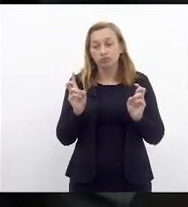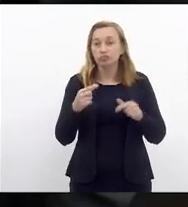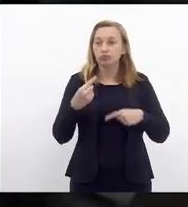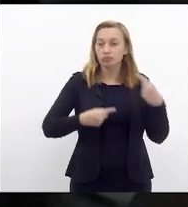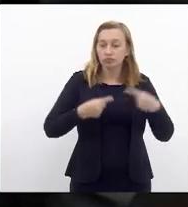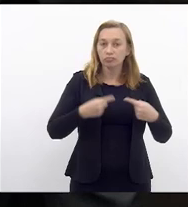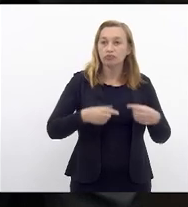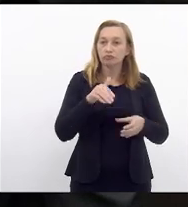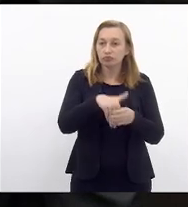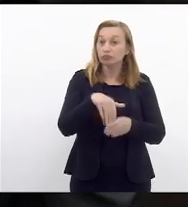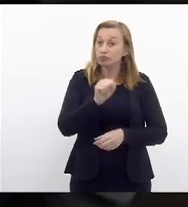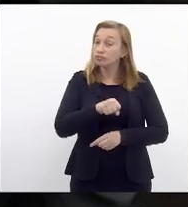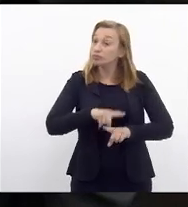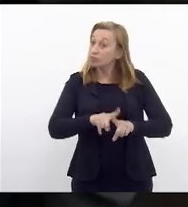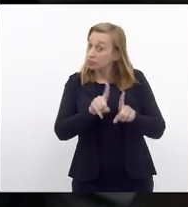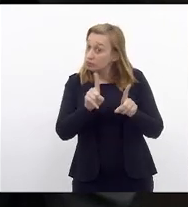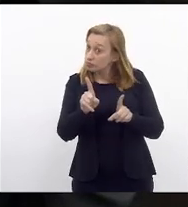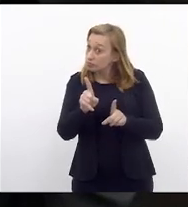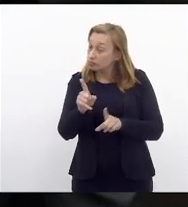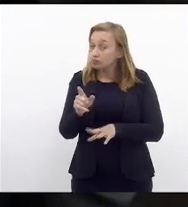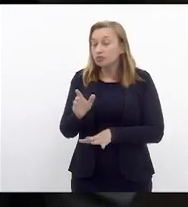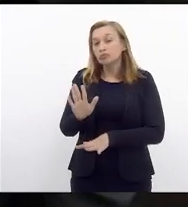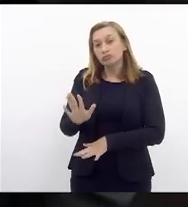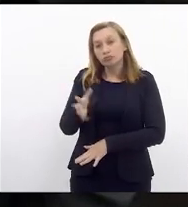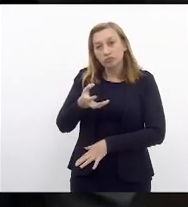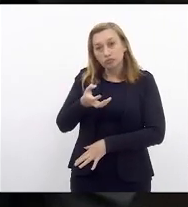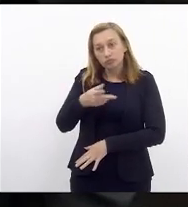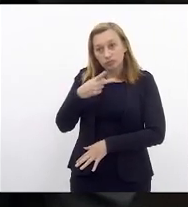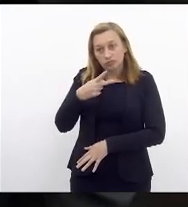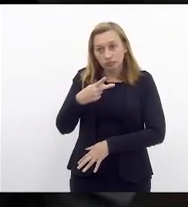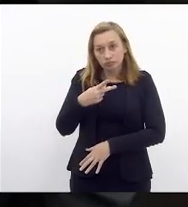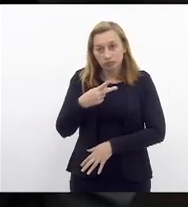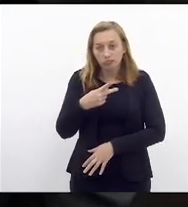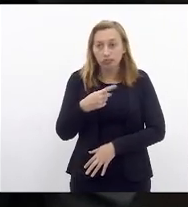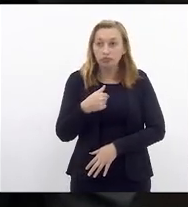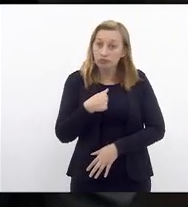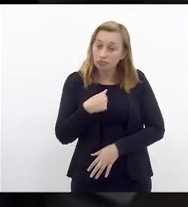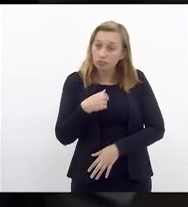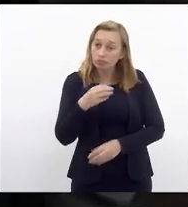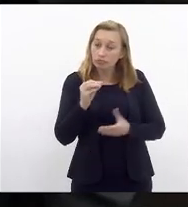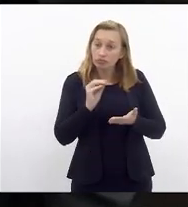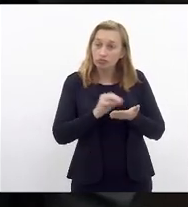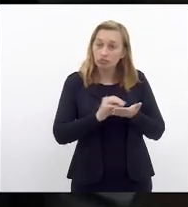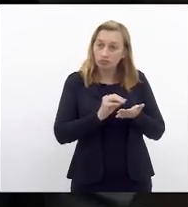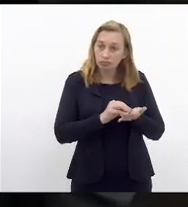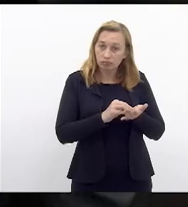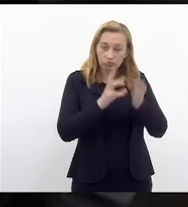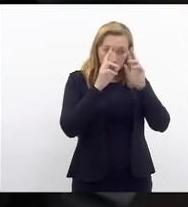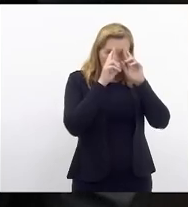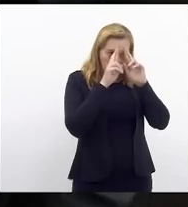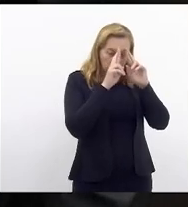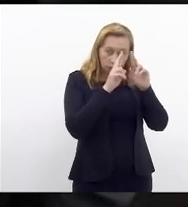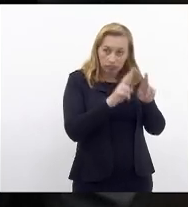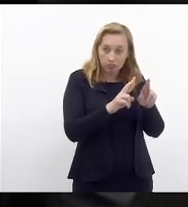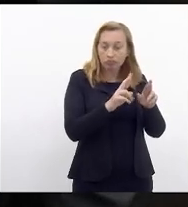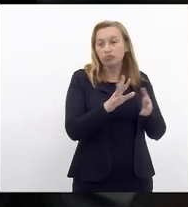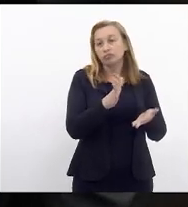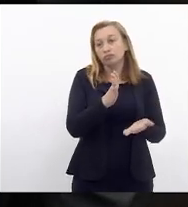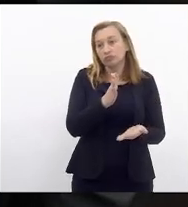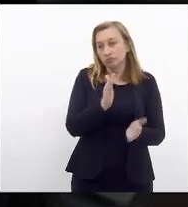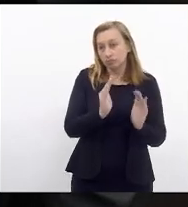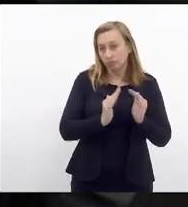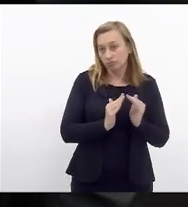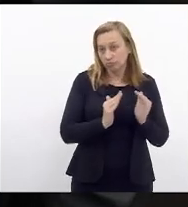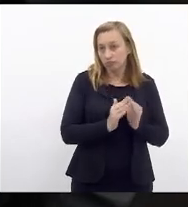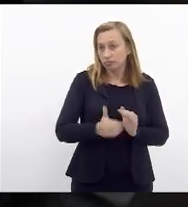sim. Mas me permito fazer um adendo. Considero um absoluto desrespeito a essa casa que, em primeiro lugar, o candidato